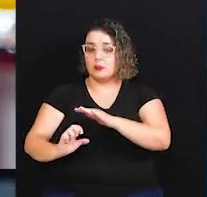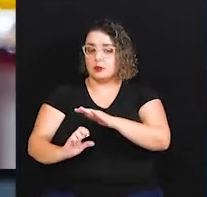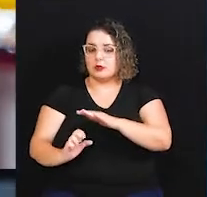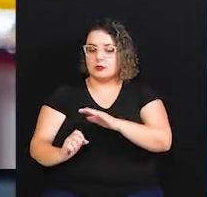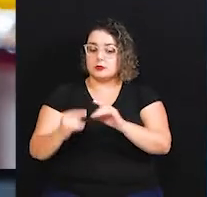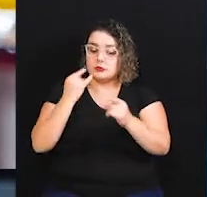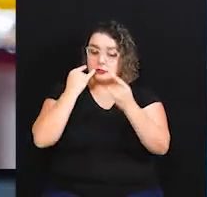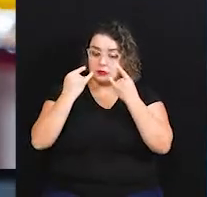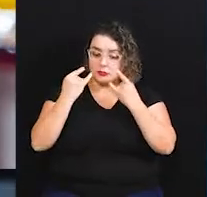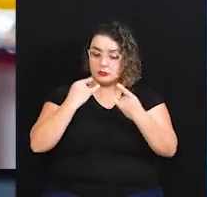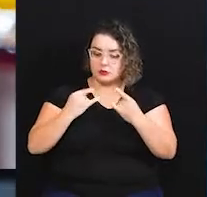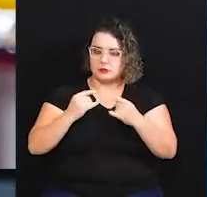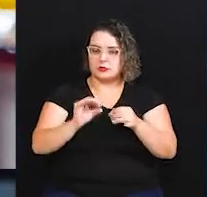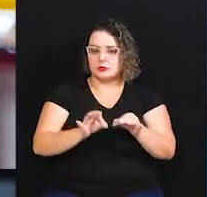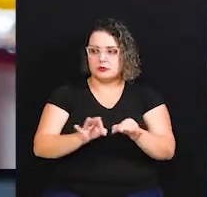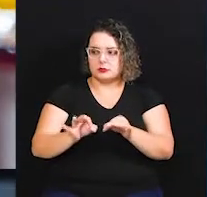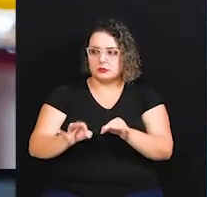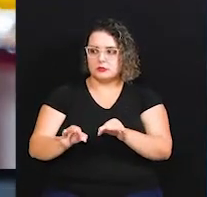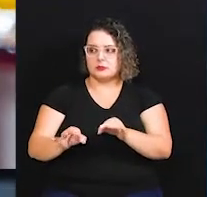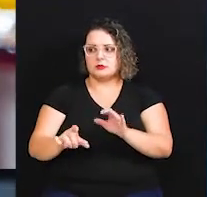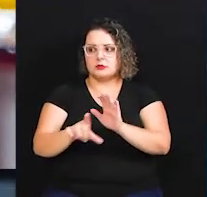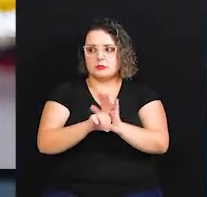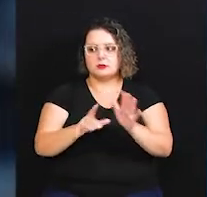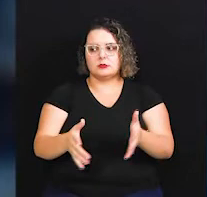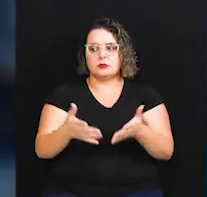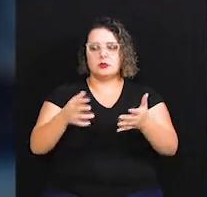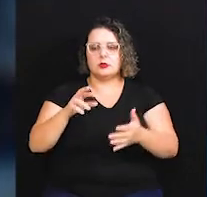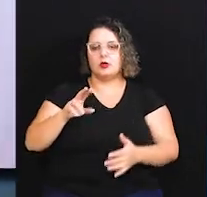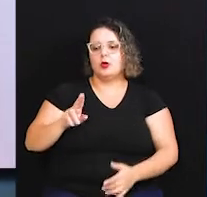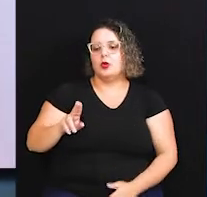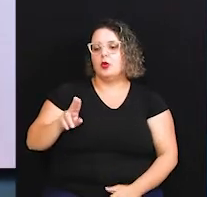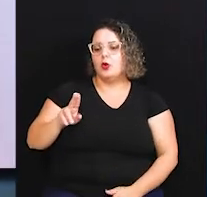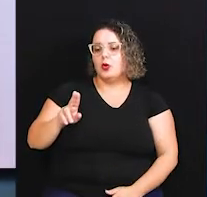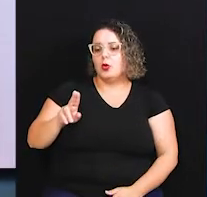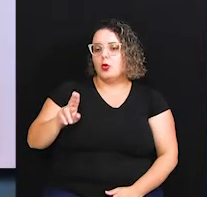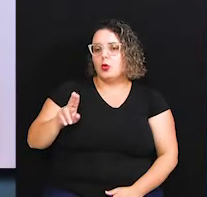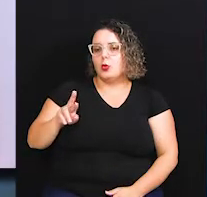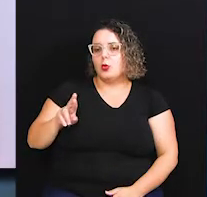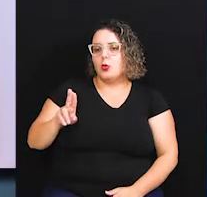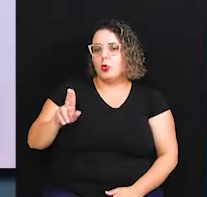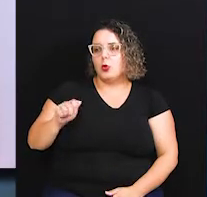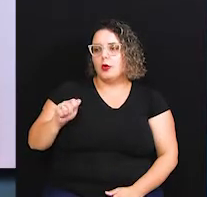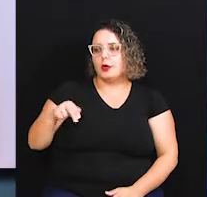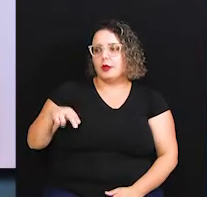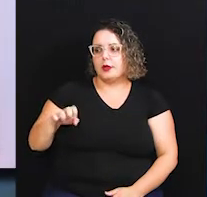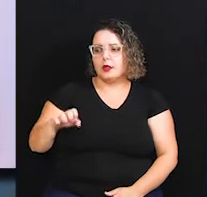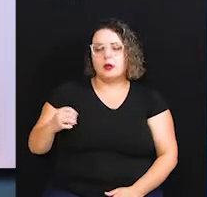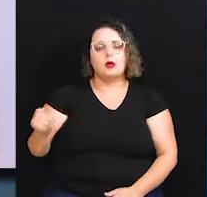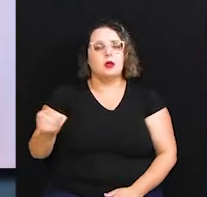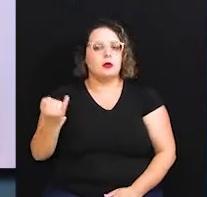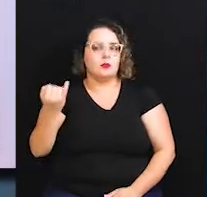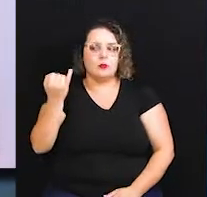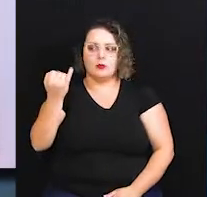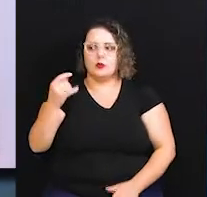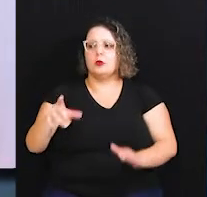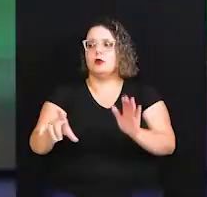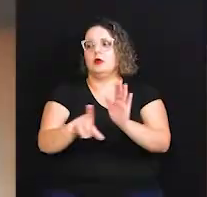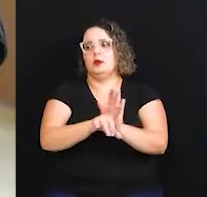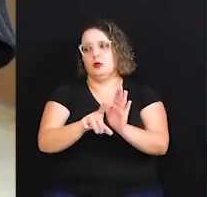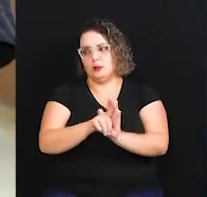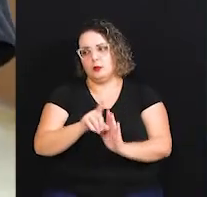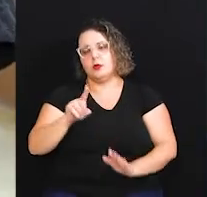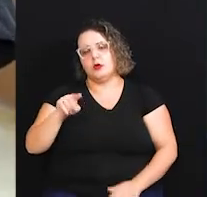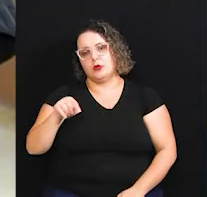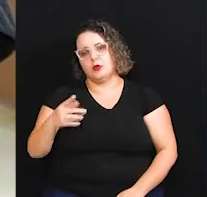se interessaram pelo projeto, através de lei de incentivo, como a Lei Rouanet. Lei Rouanet, que é uma lei muito importante.